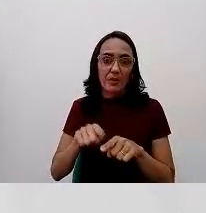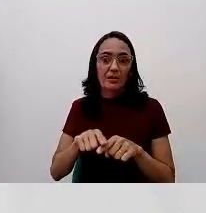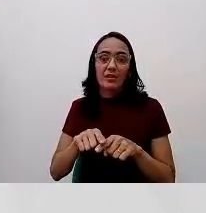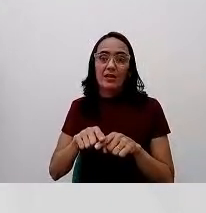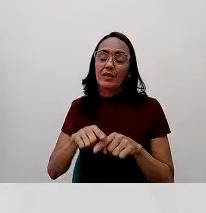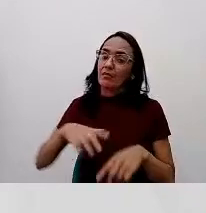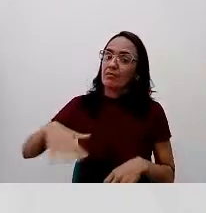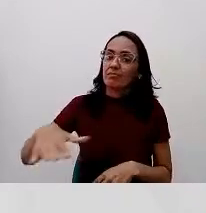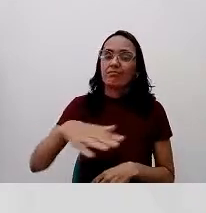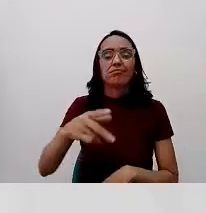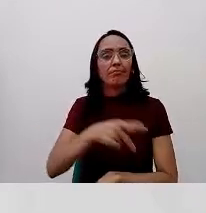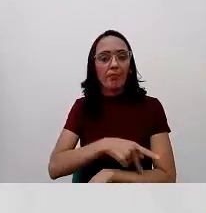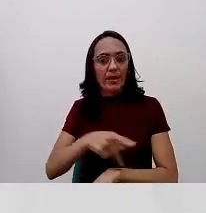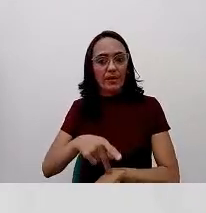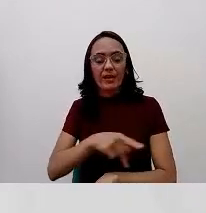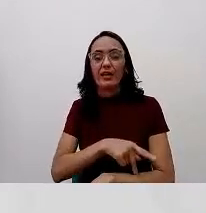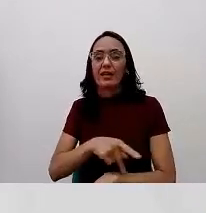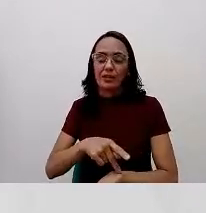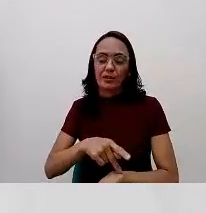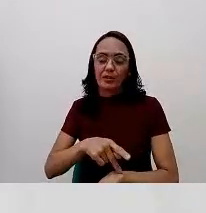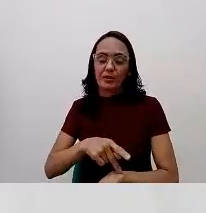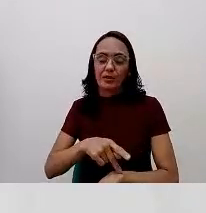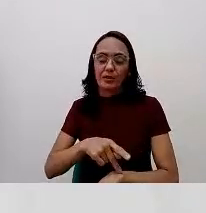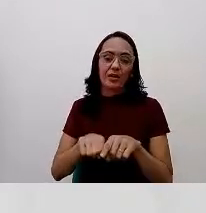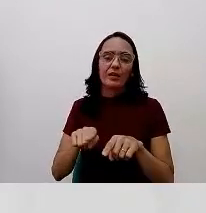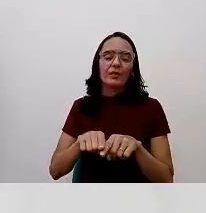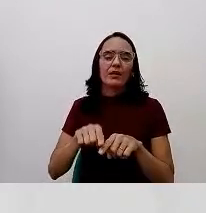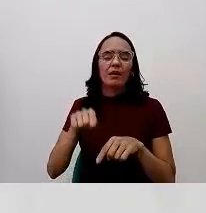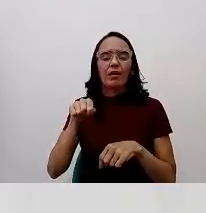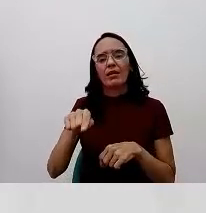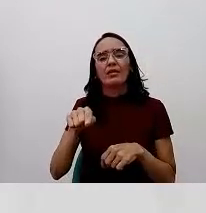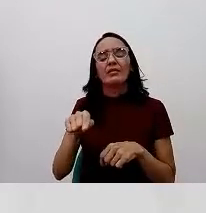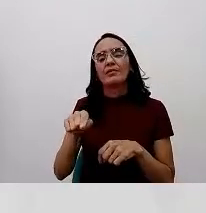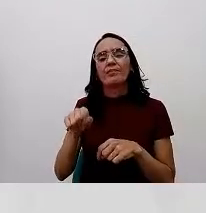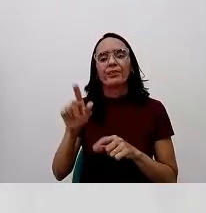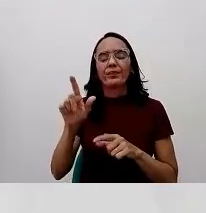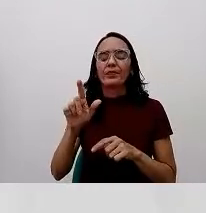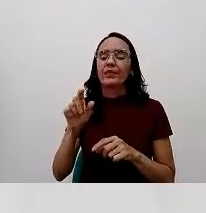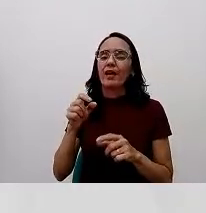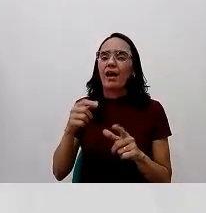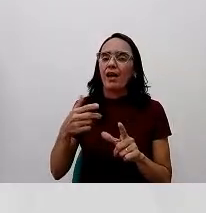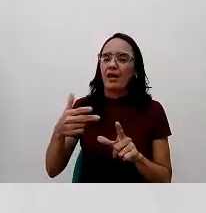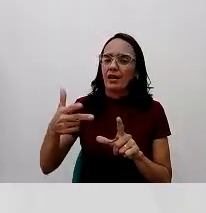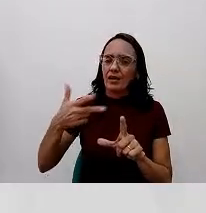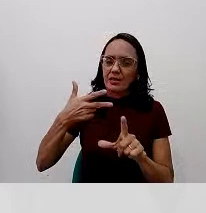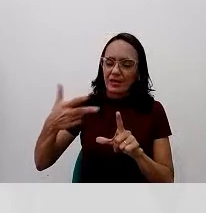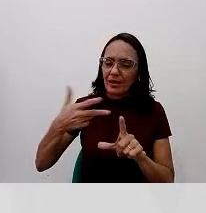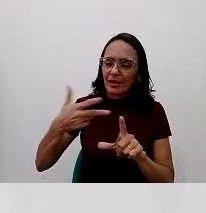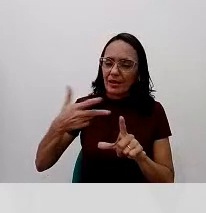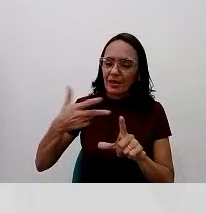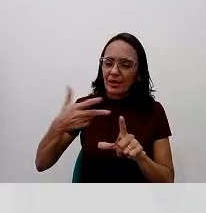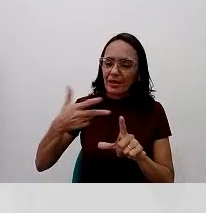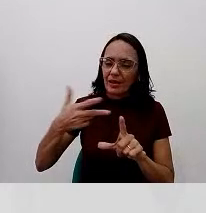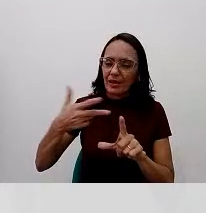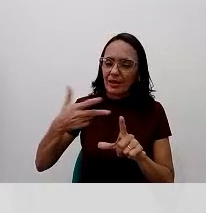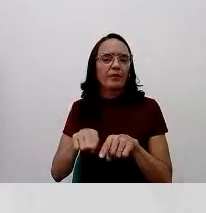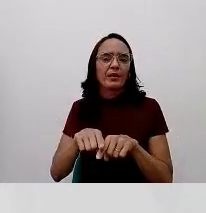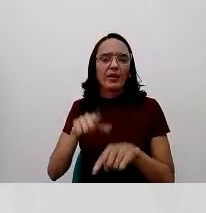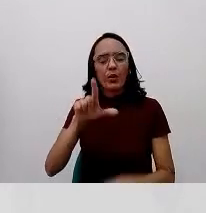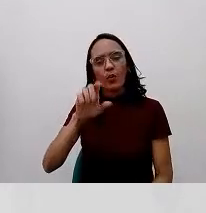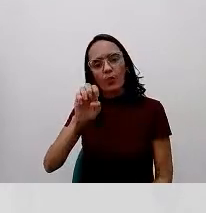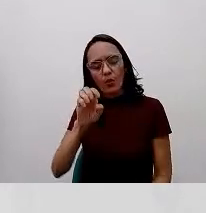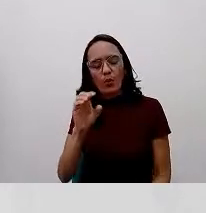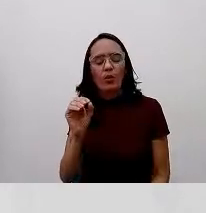temos por trás dessa estrutura online, nós temos o nosso grande amigo Elton, que é quem está sempre, né, nos auxiliando nesses